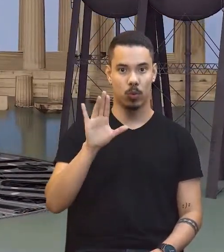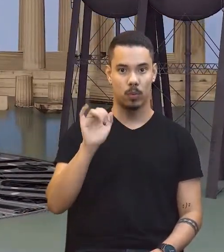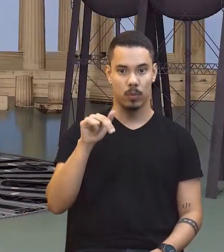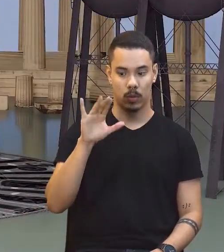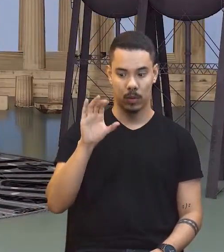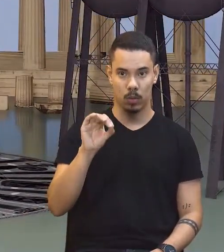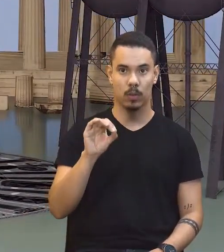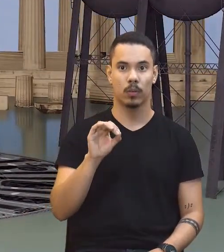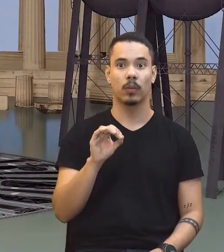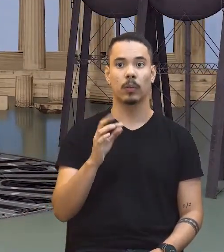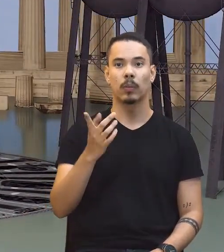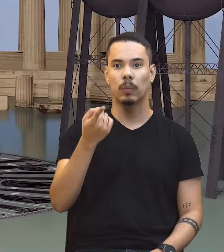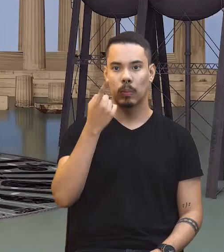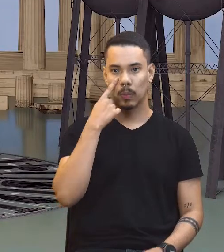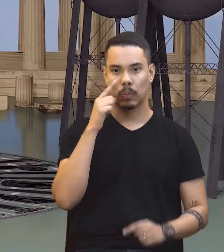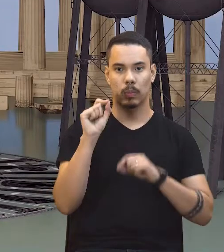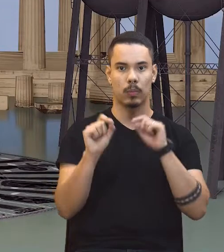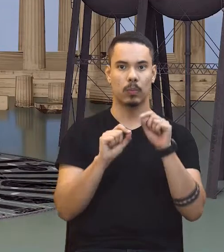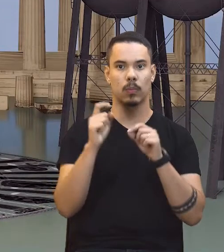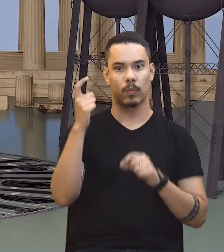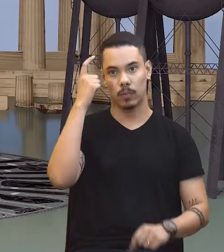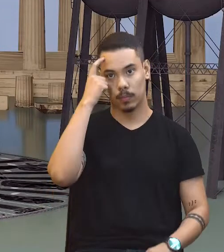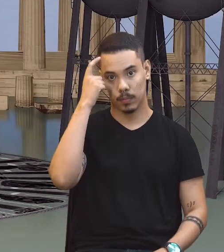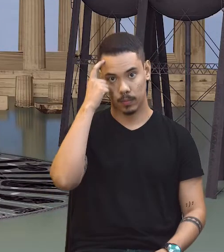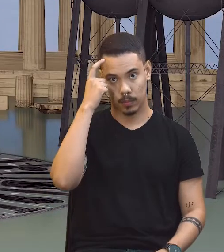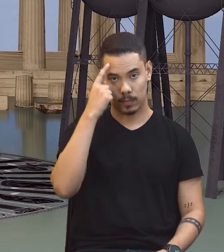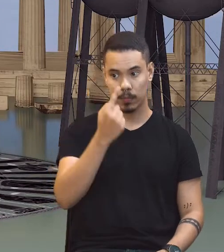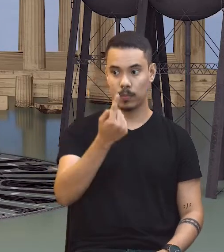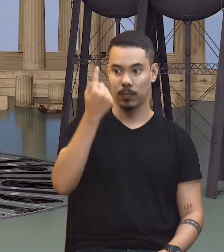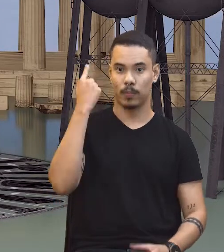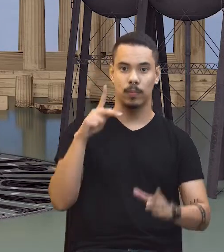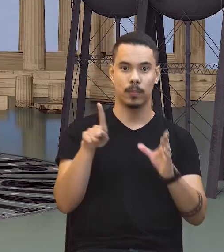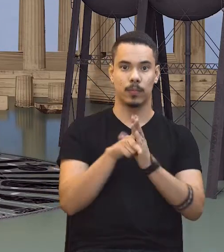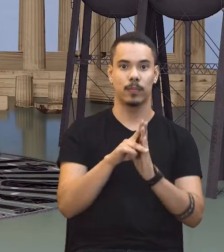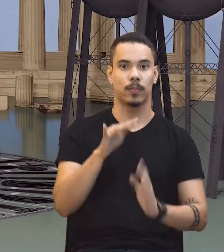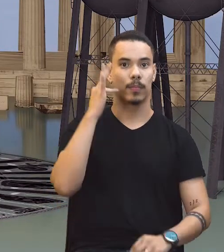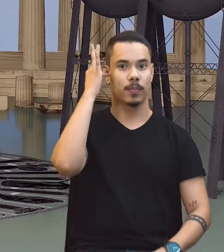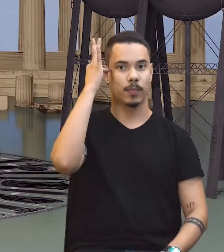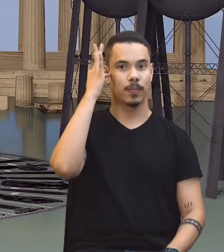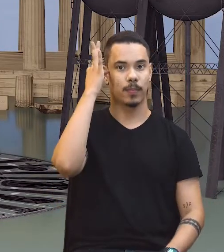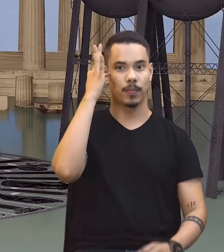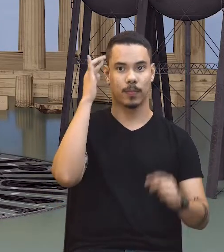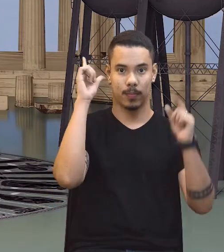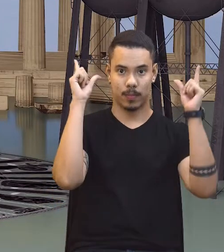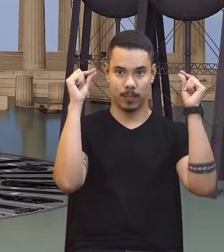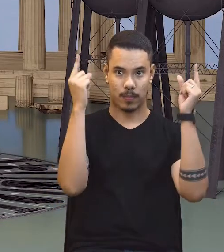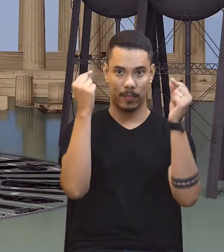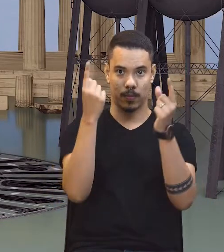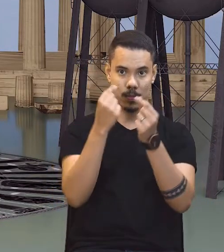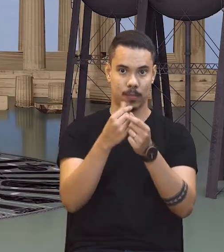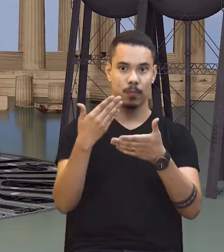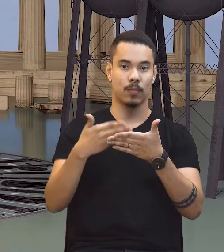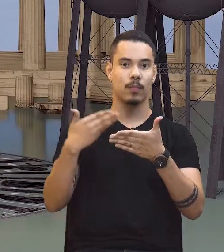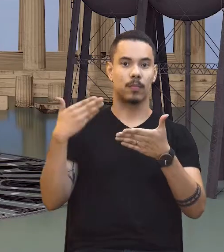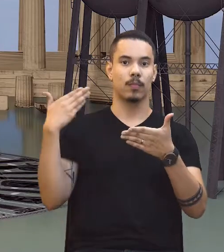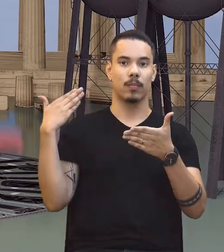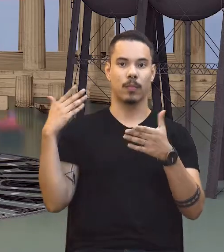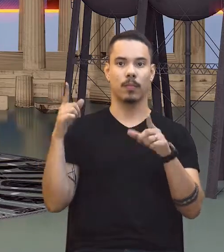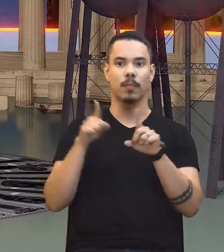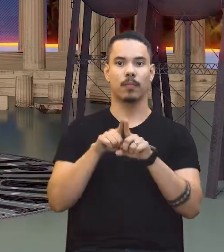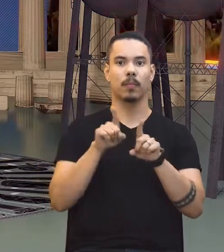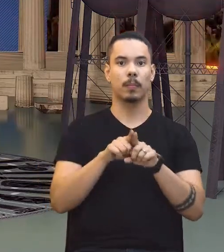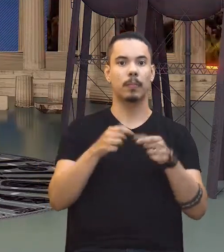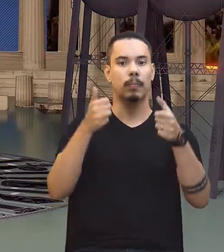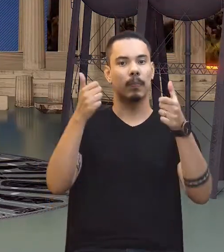dar continuidade ao pensamento lá da filosofia grega antiga e vamos trabalhar hoje o